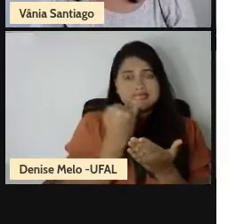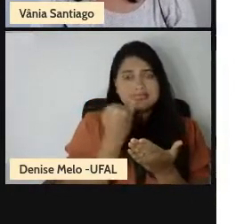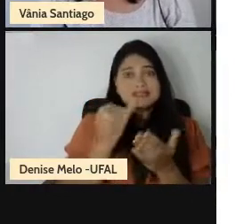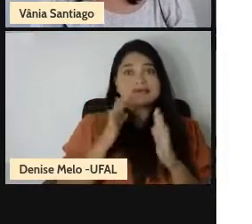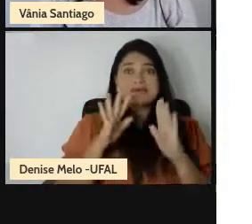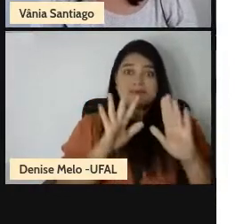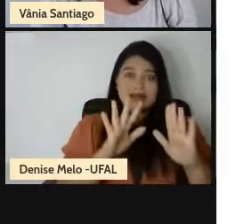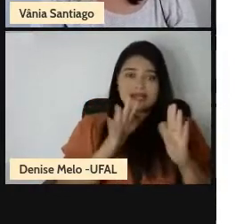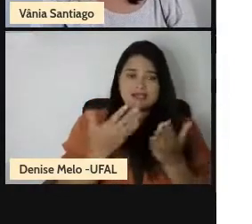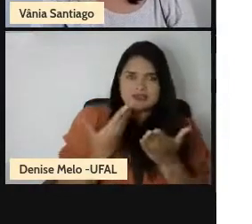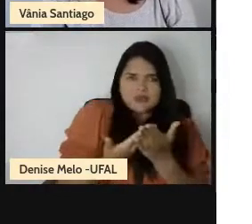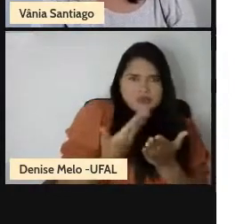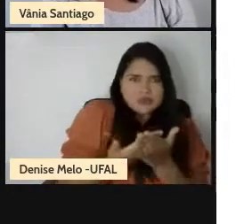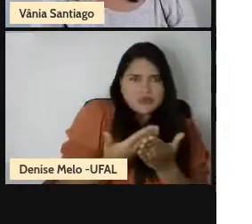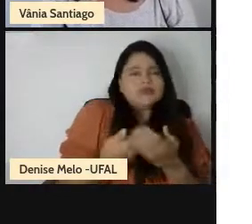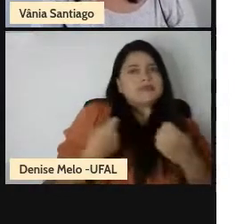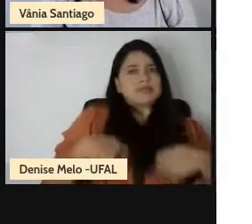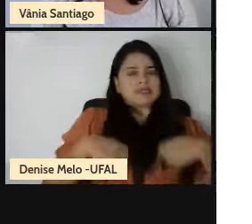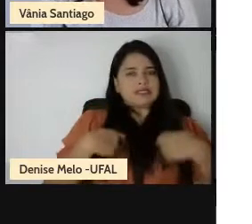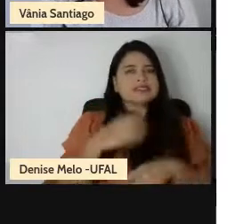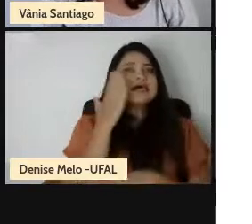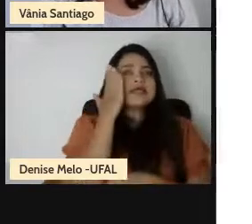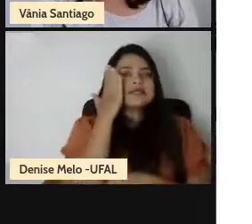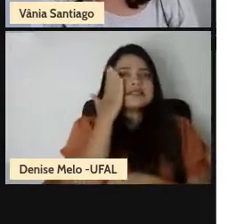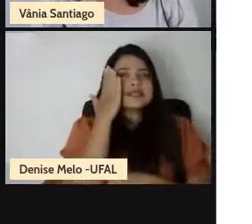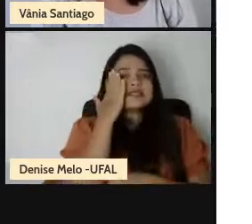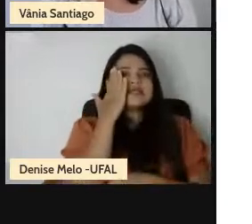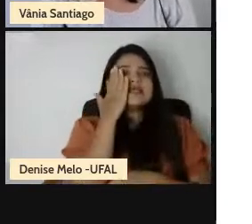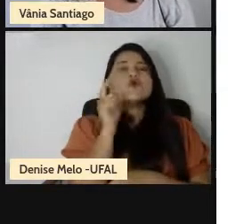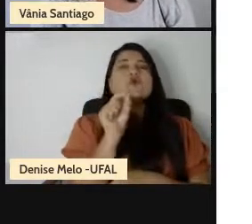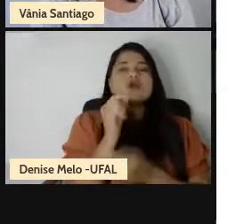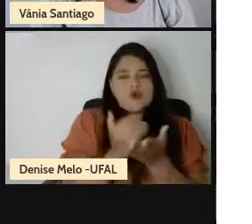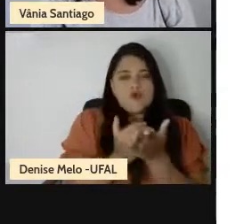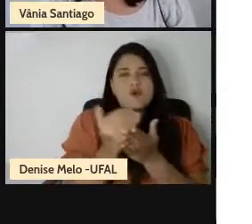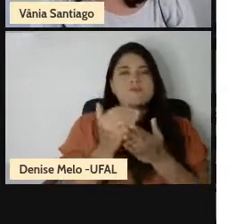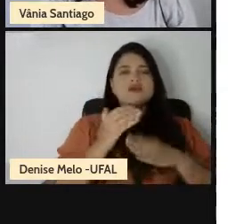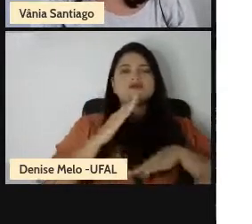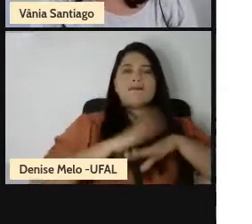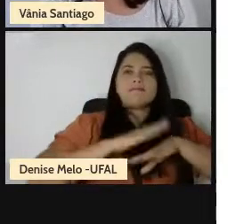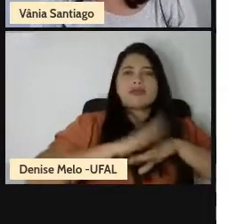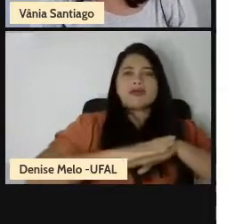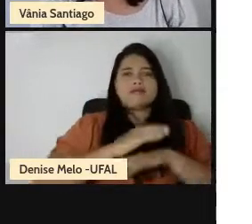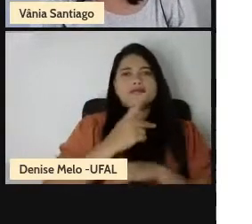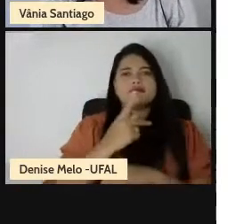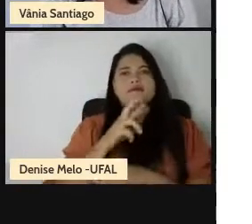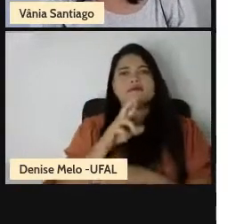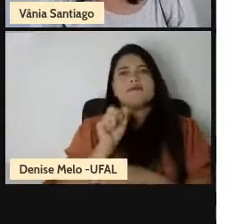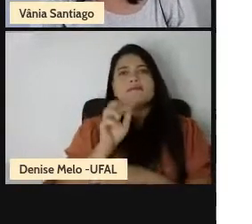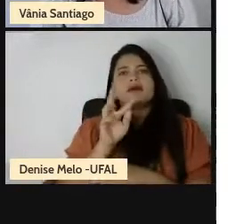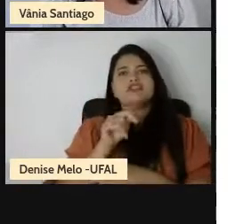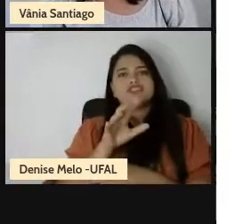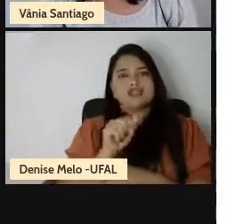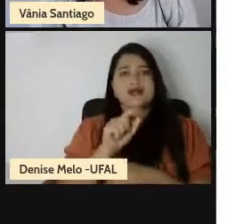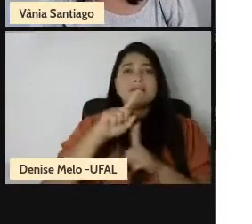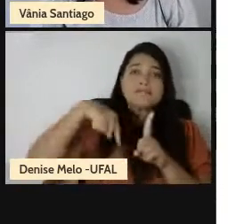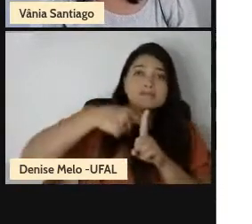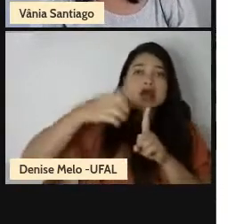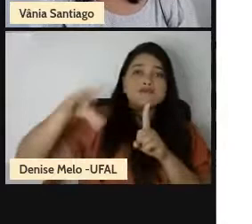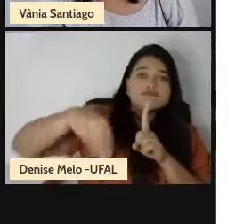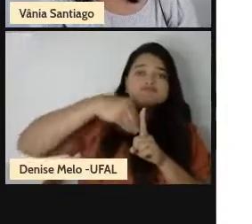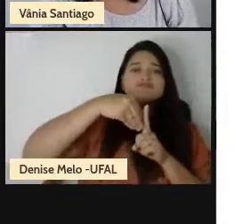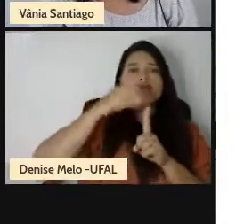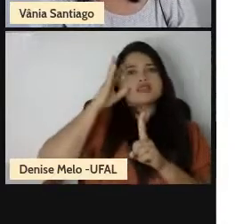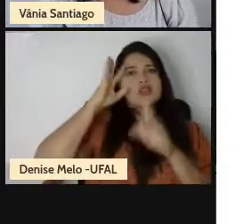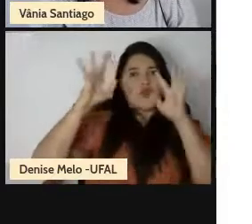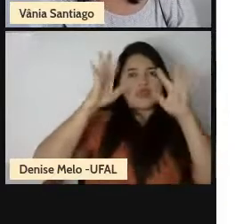que partem da prática, né? Trazem alguma teoria para analisar, porém, os estudos eles têm que ter um